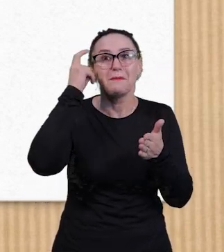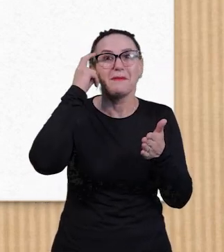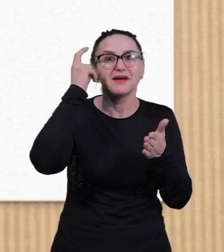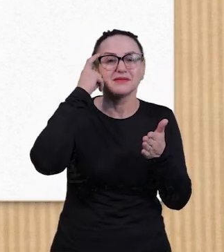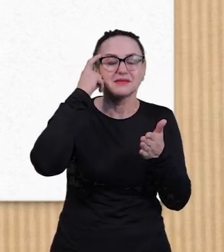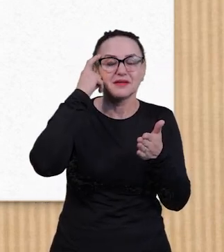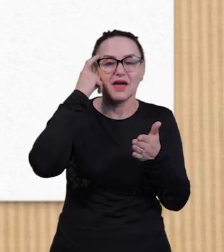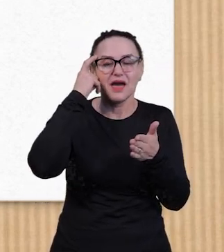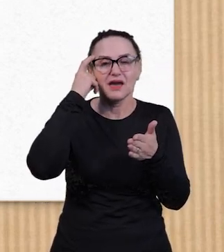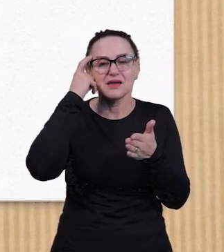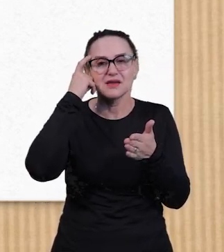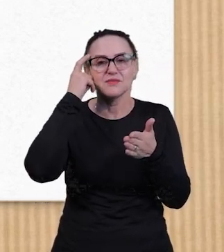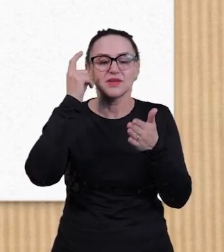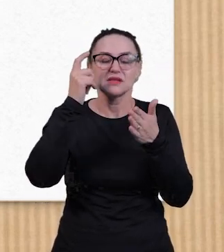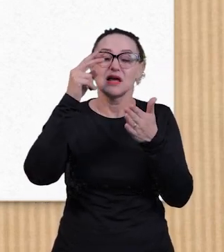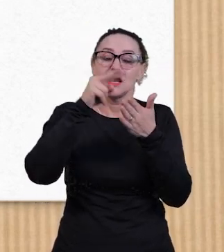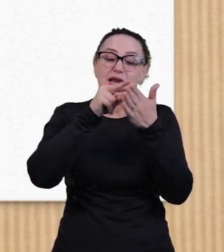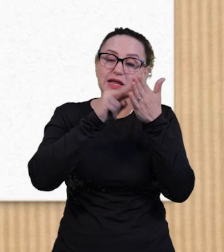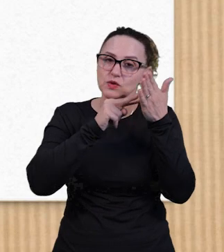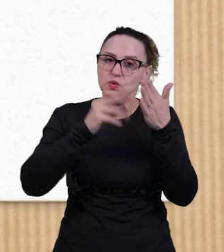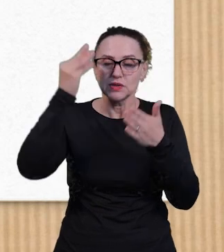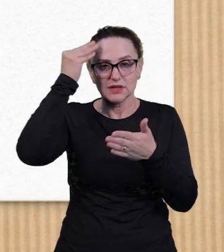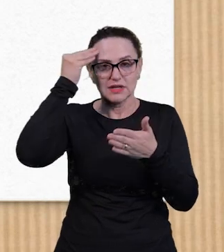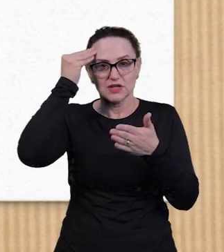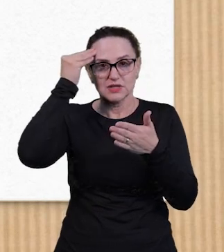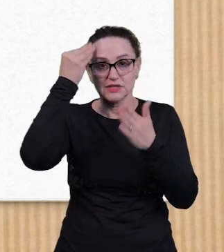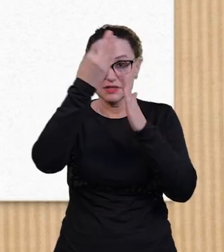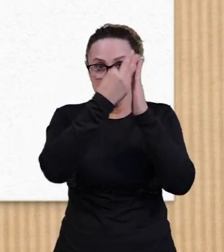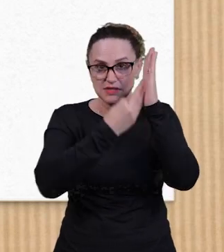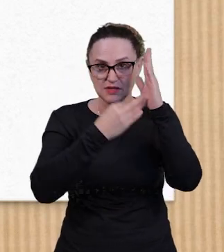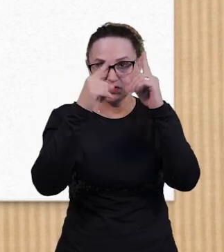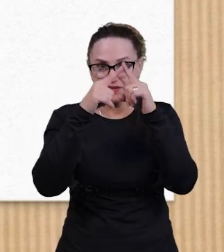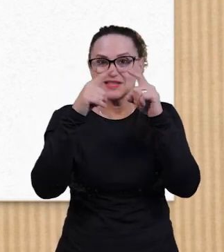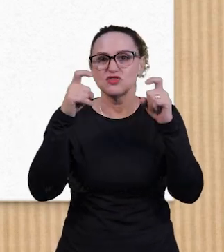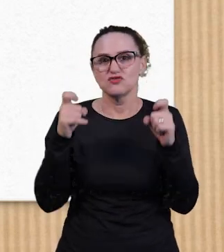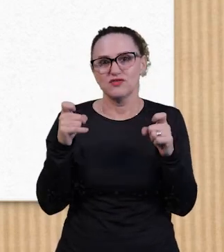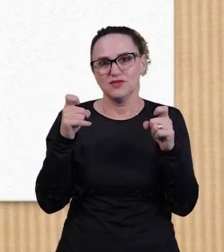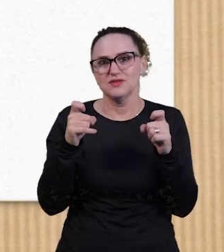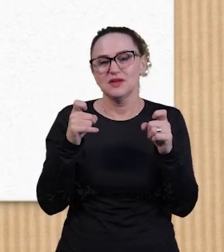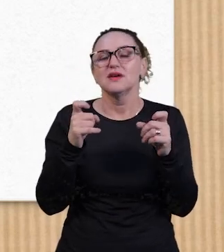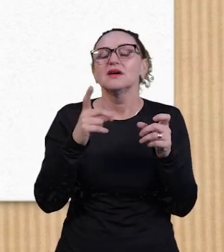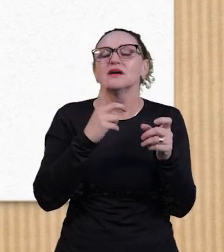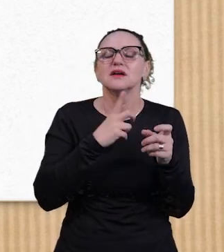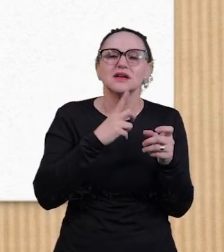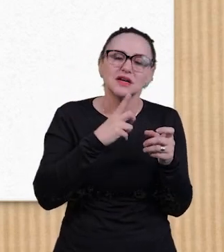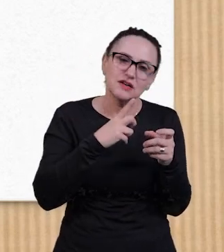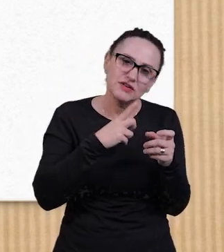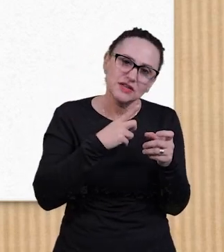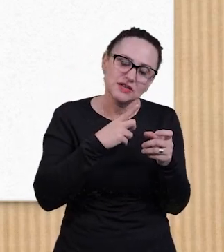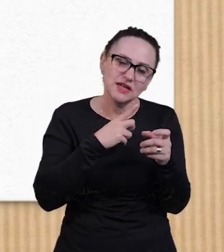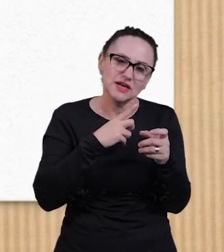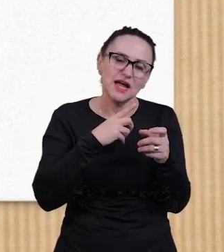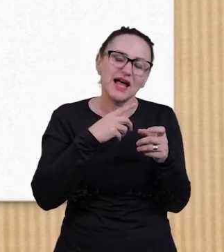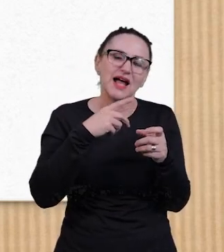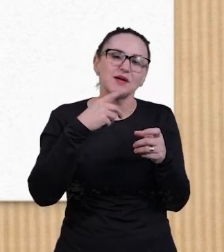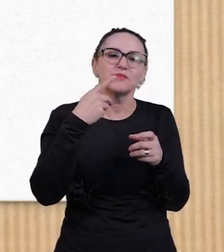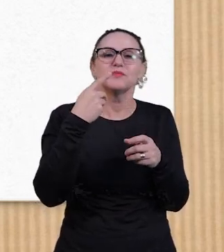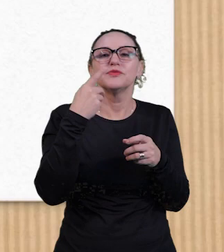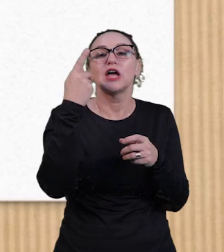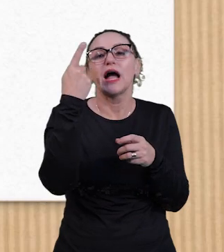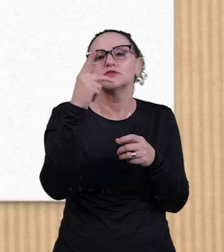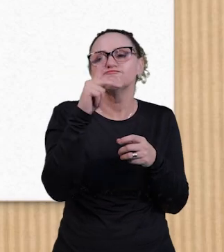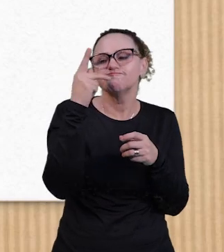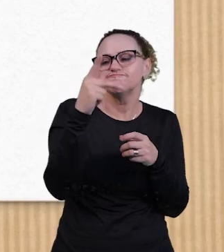essa leitura analítica dos textos científicos e poderão então ter as suas sínteses, né? Extrair